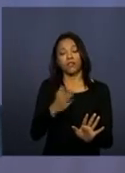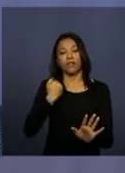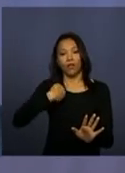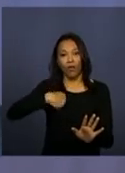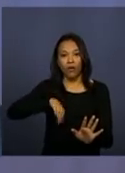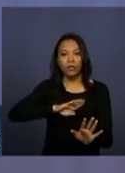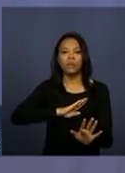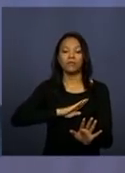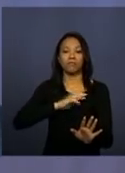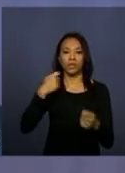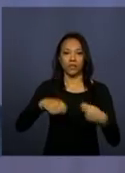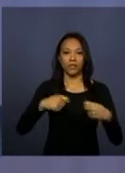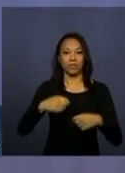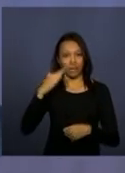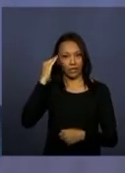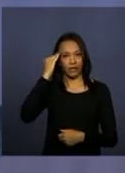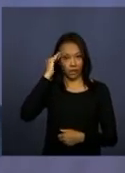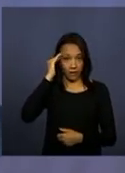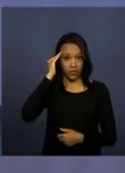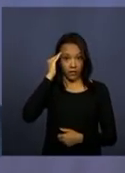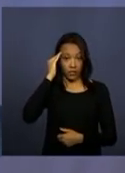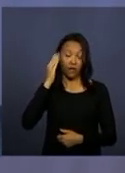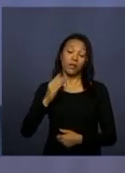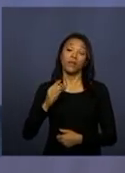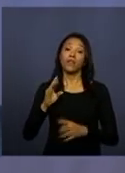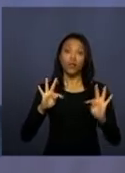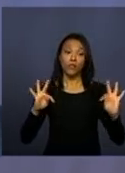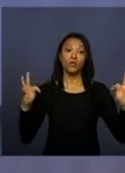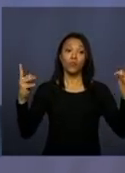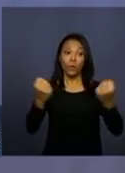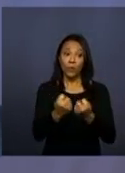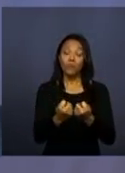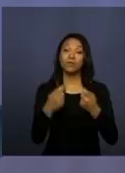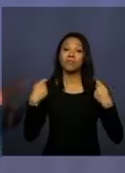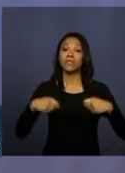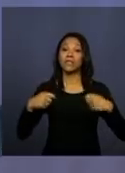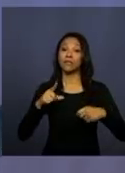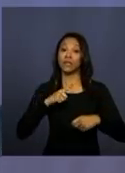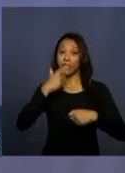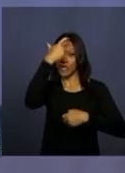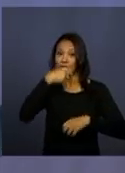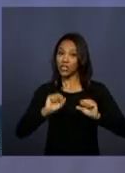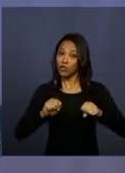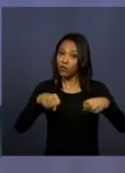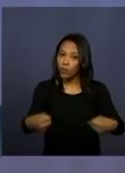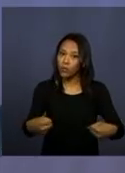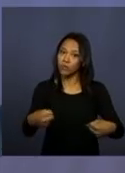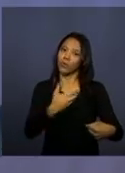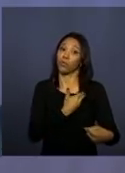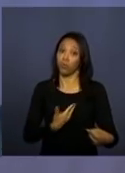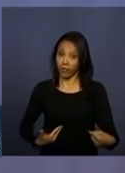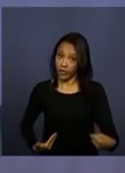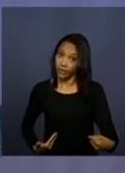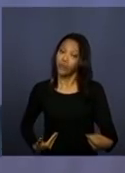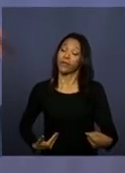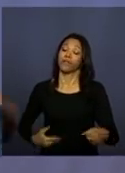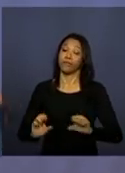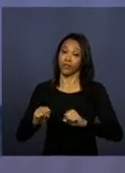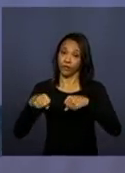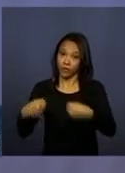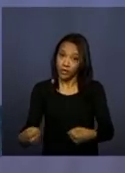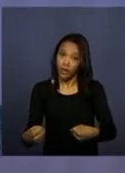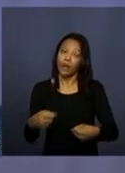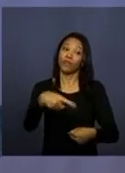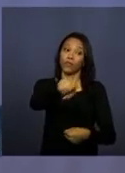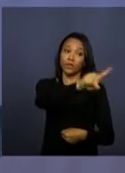reconhecer, que todos nós temos de fazer o esforço. O governo tem de fazer o seu lado, vocês